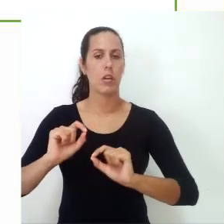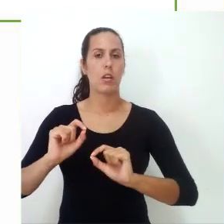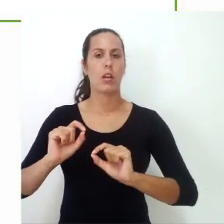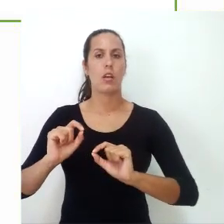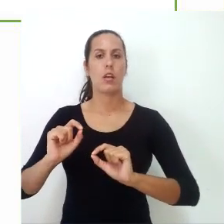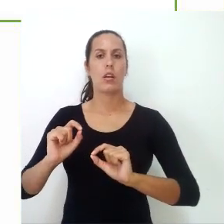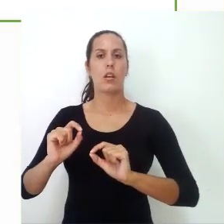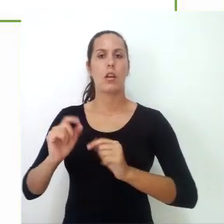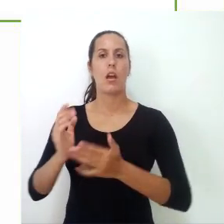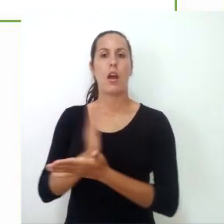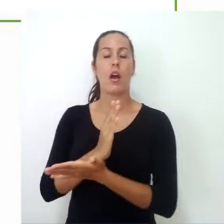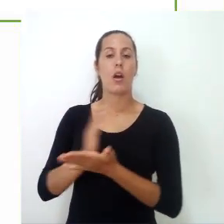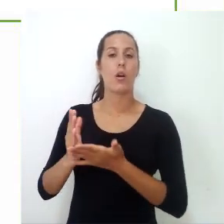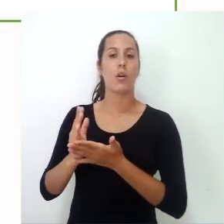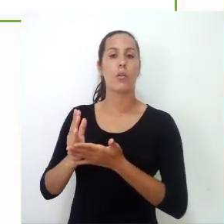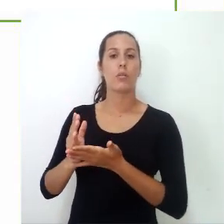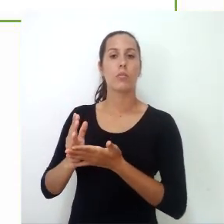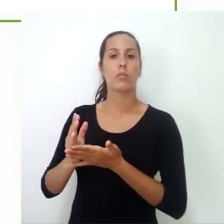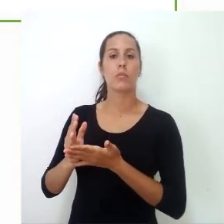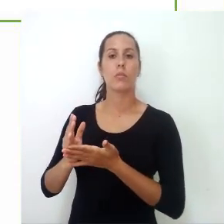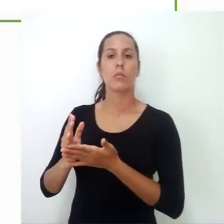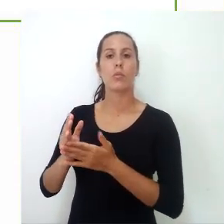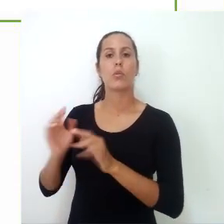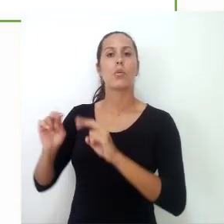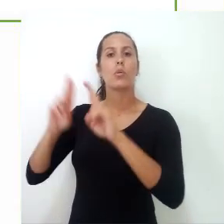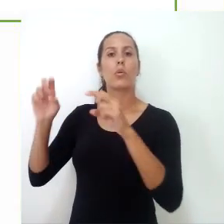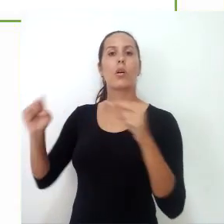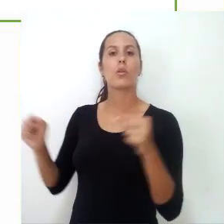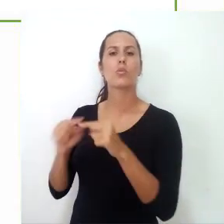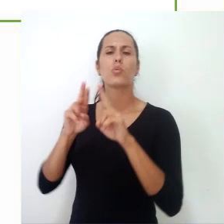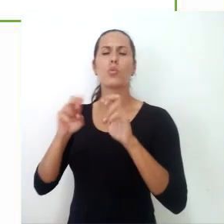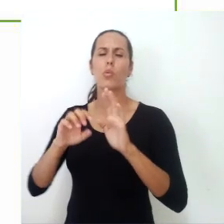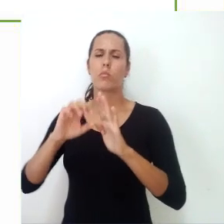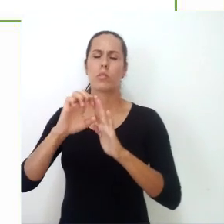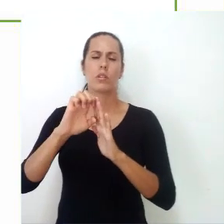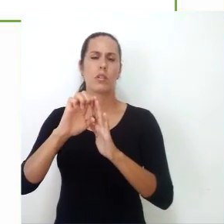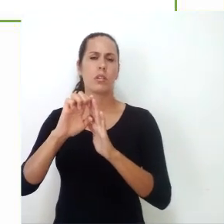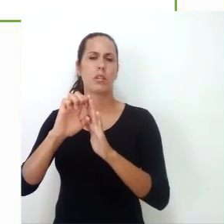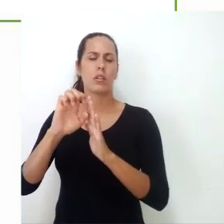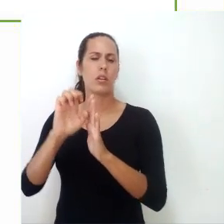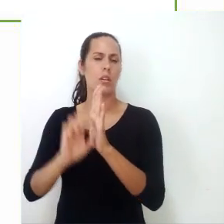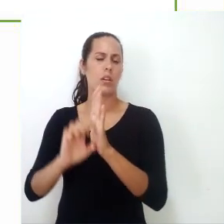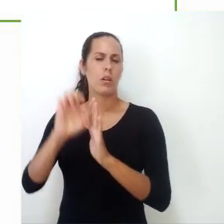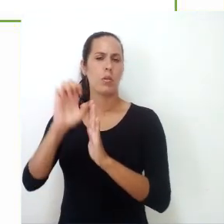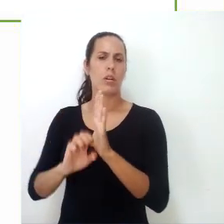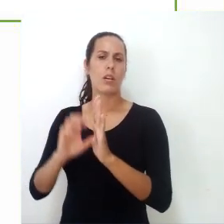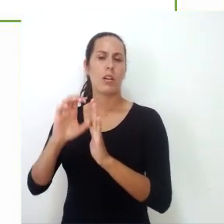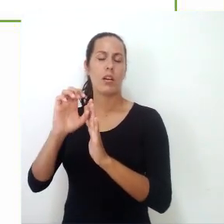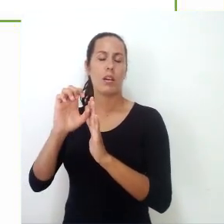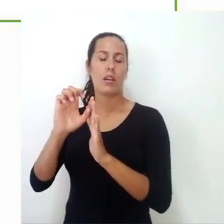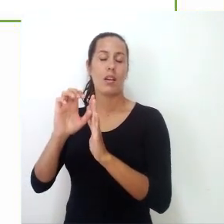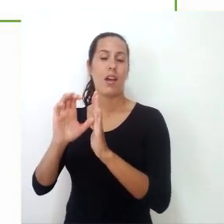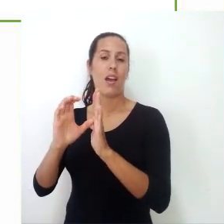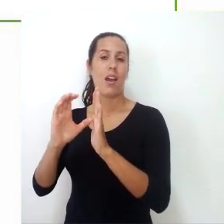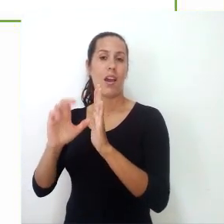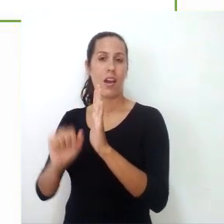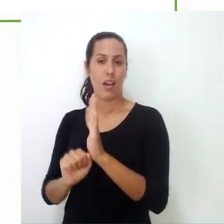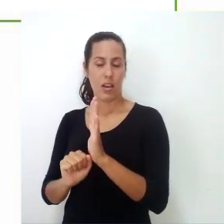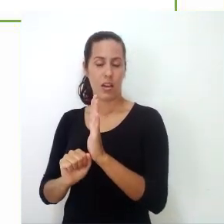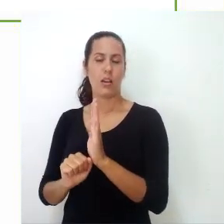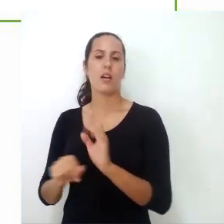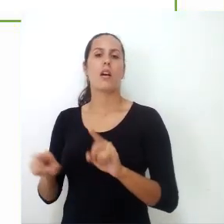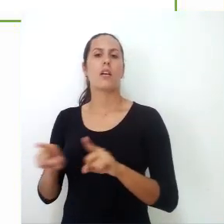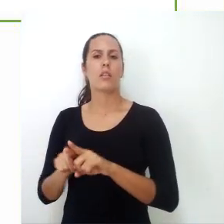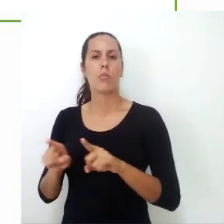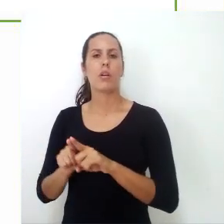supostos desrespeitos a textos como artigos do ECA, do Estatuto da Criança e do Adolescente, do Código de Defesa